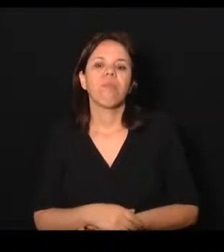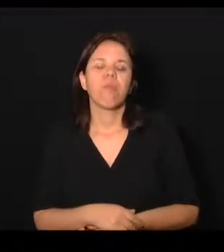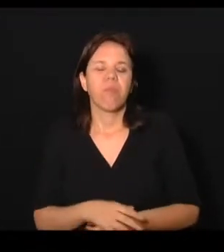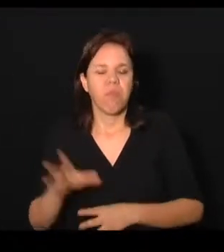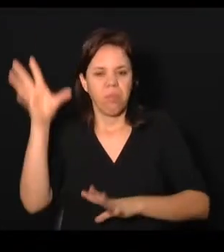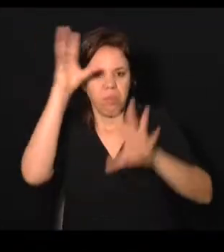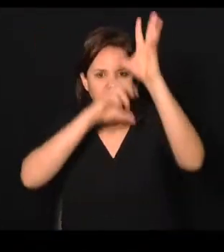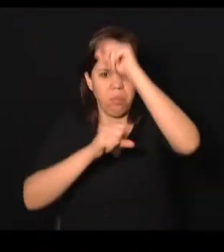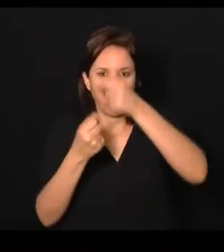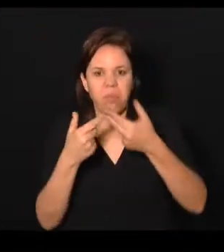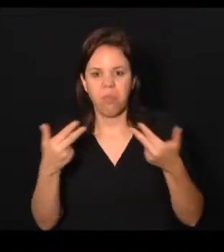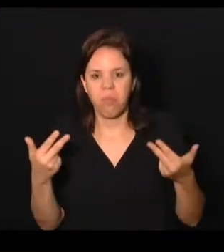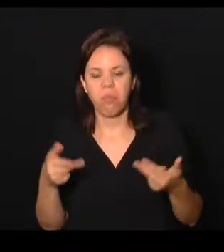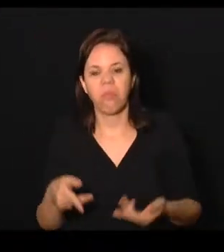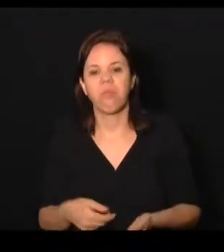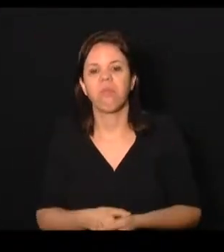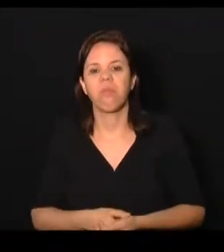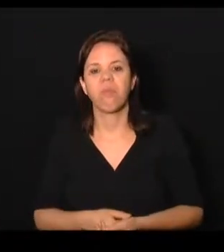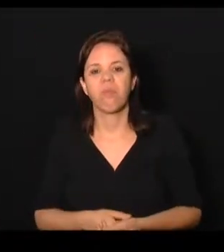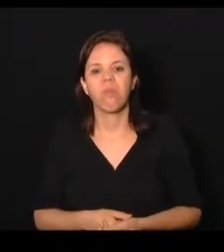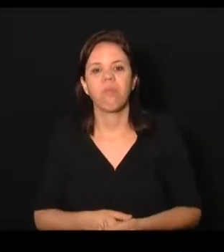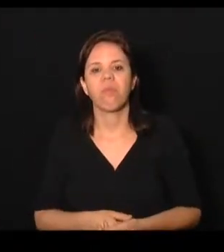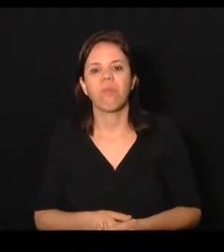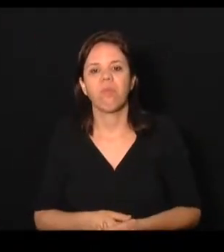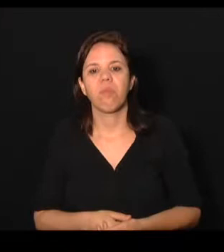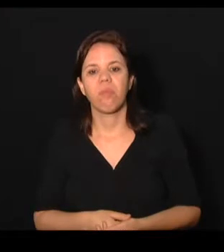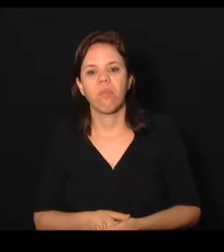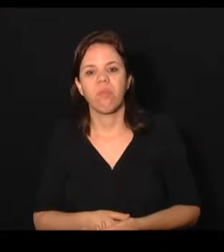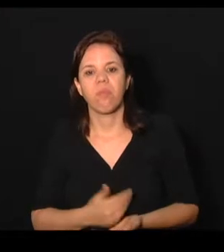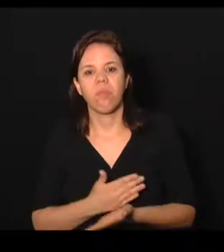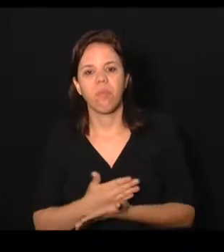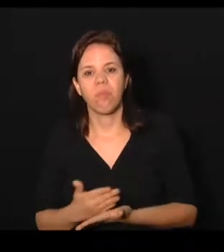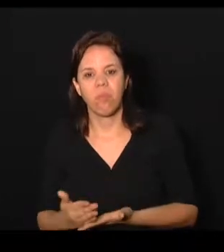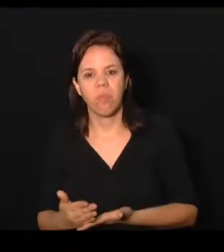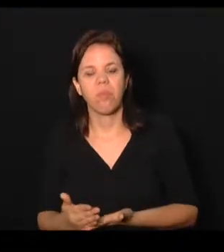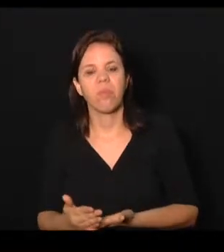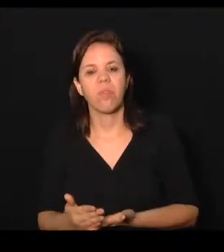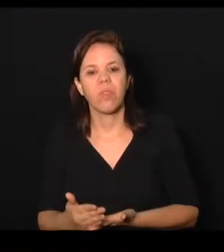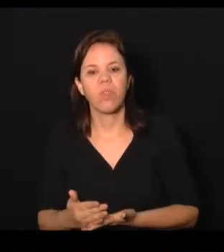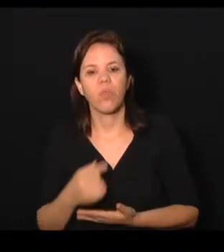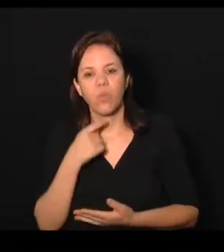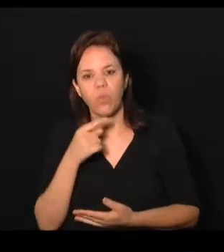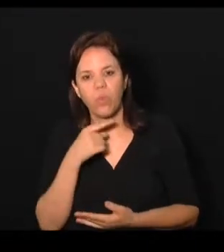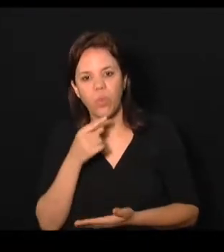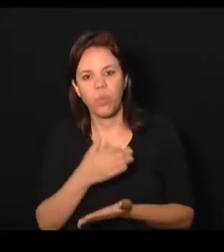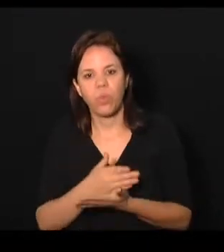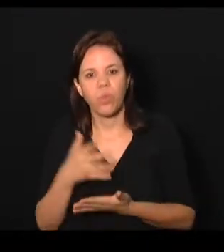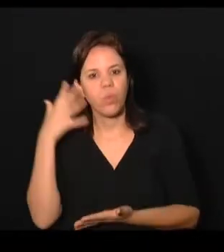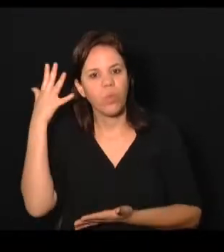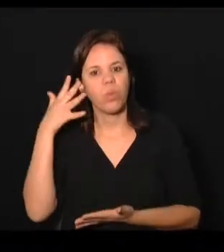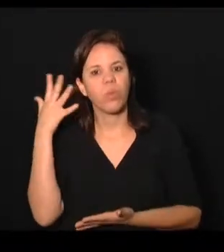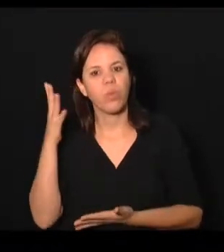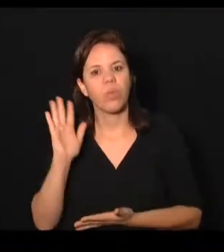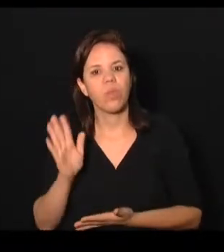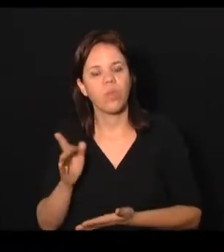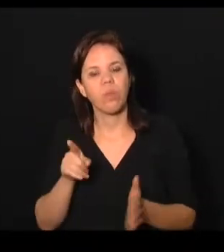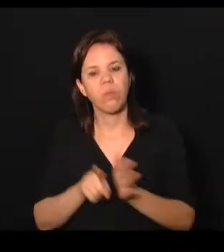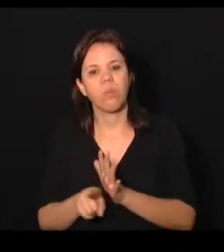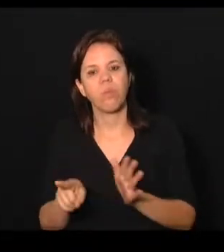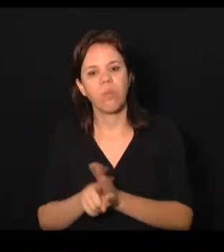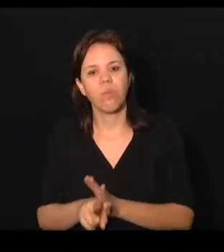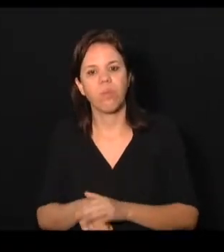Aprendi bastante. Acho que comecei tirando dúvidas logo no início da palestra, né? Já comecei